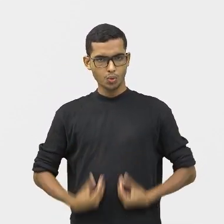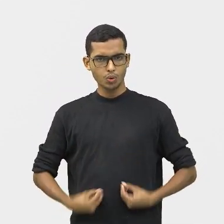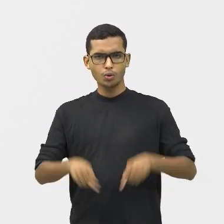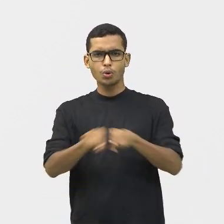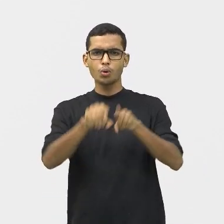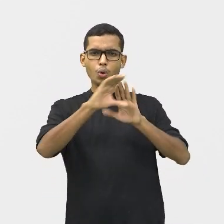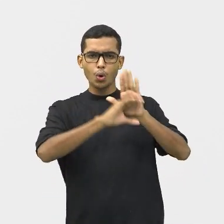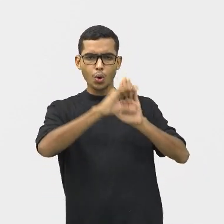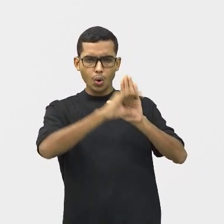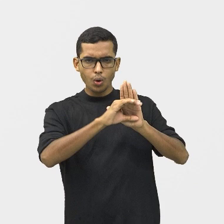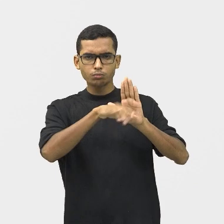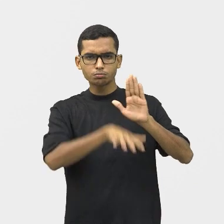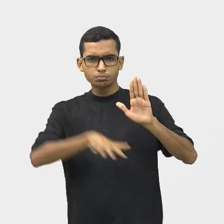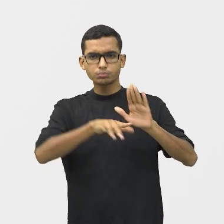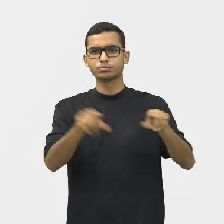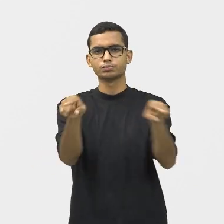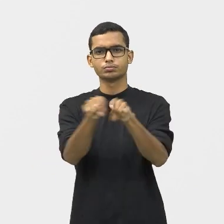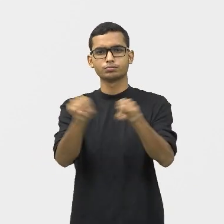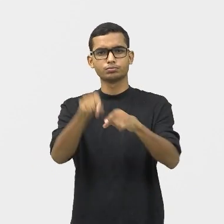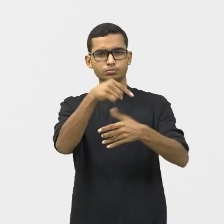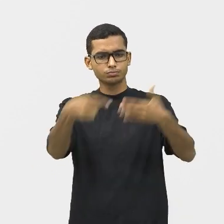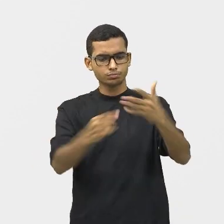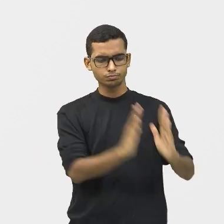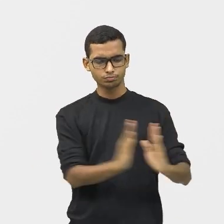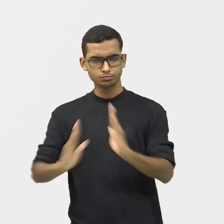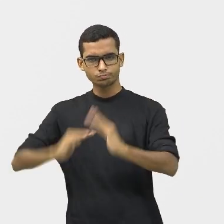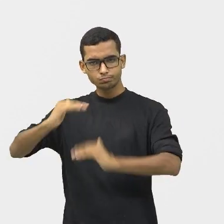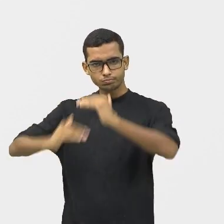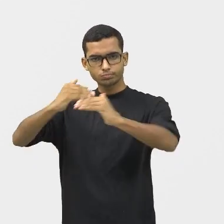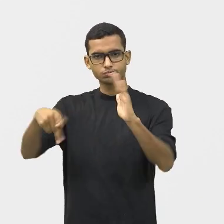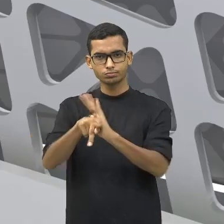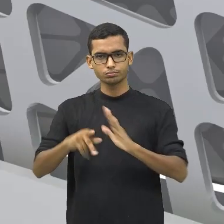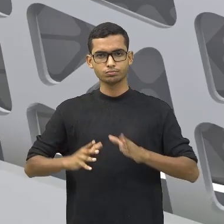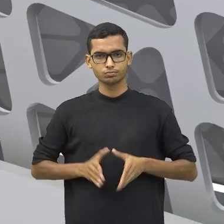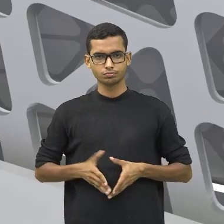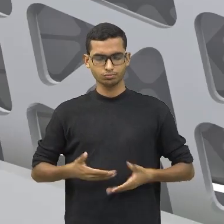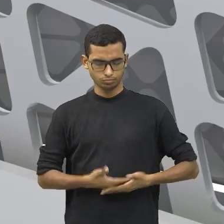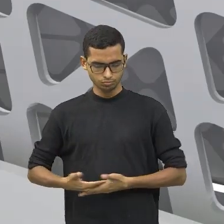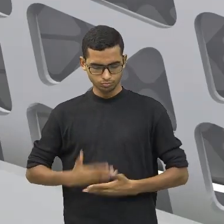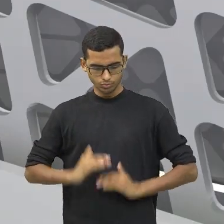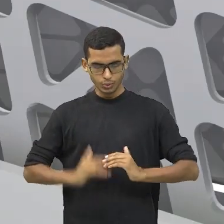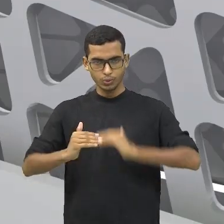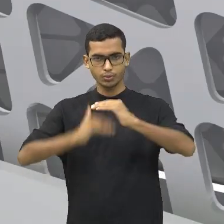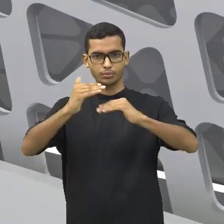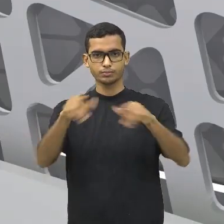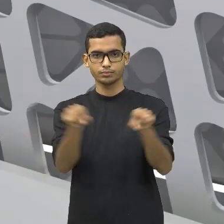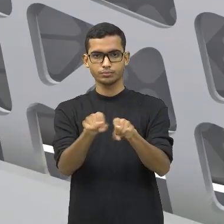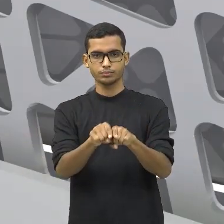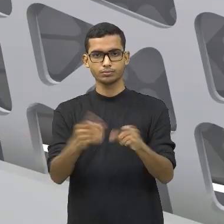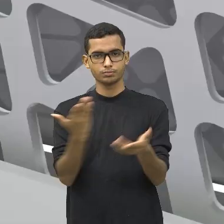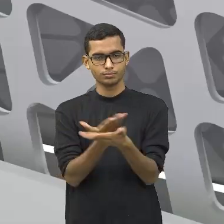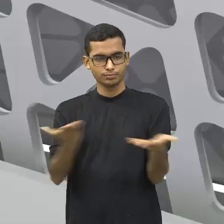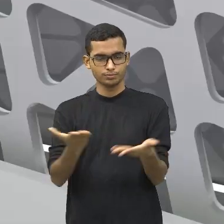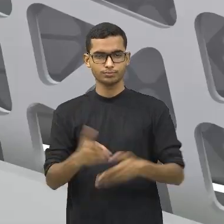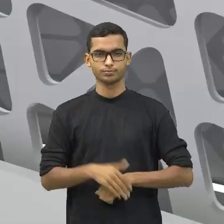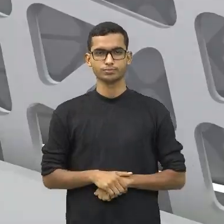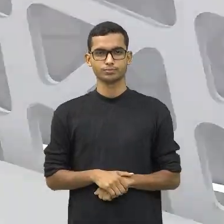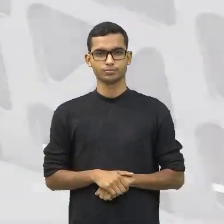de embriologia e as principais fases do desenvolvimento embrionário. Então, fiquem com a nossa aula de